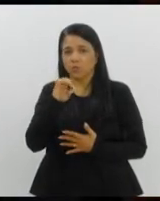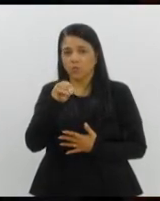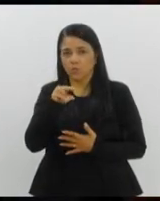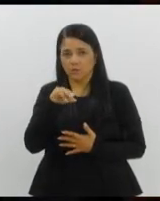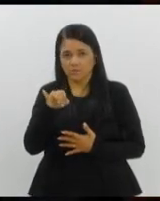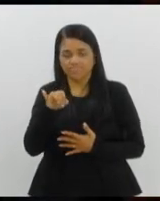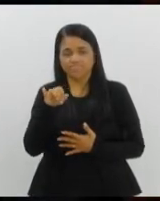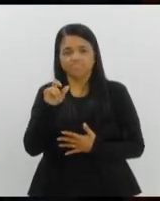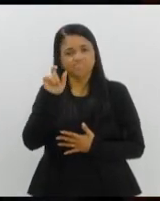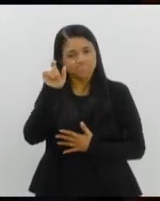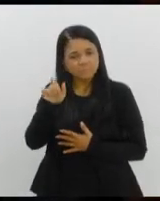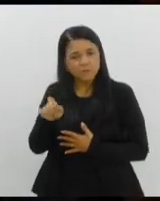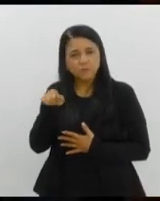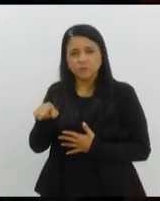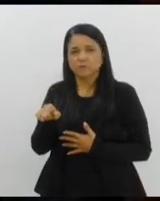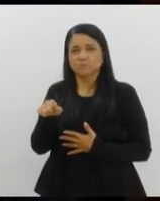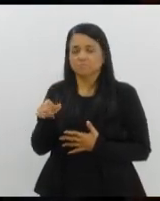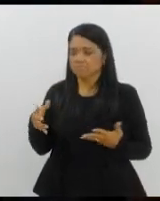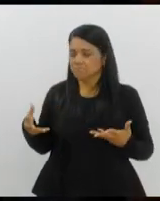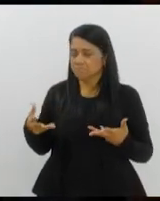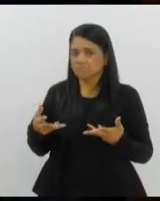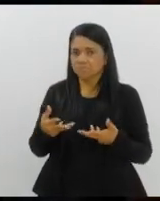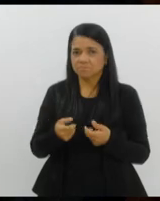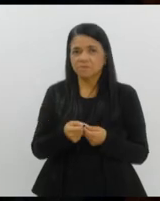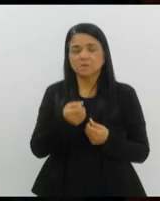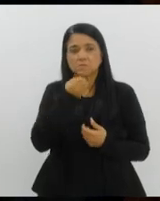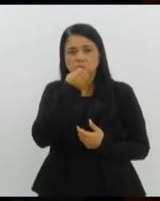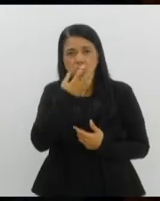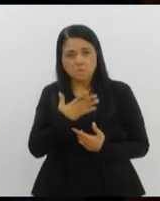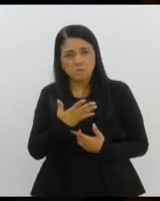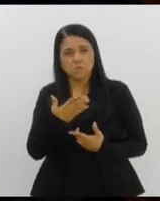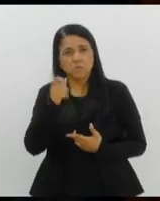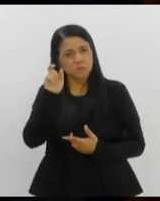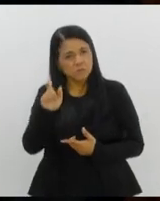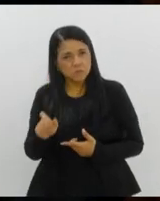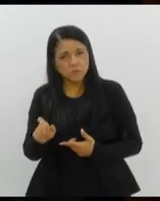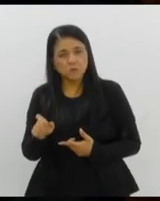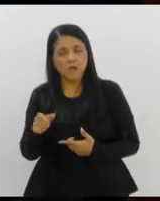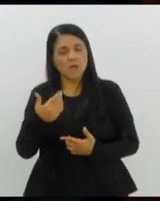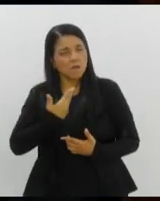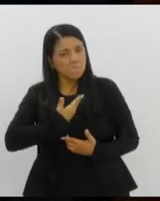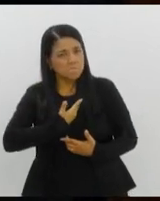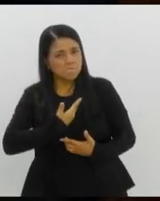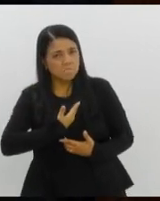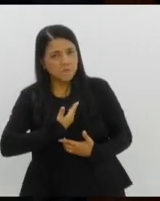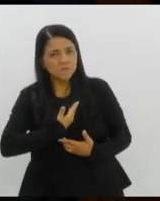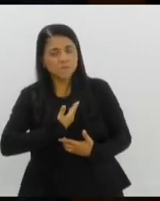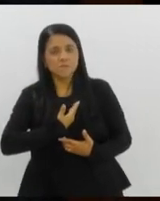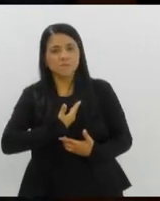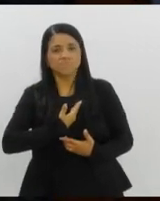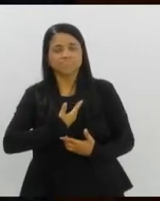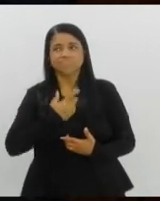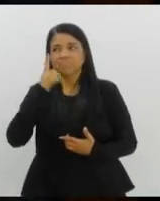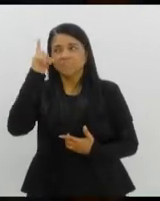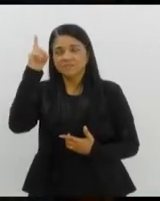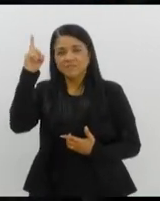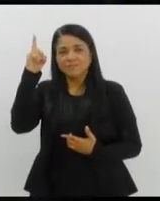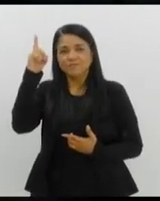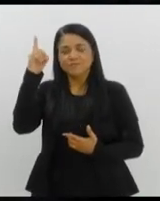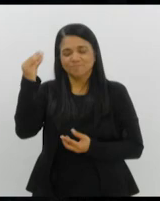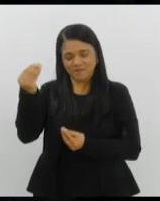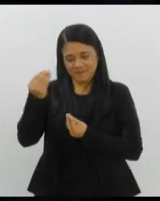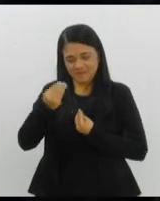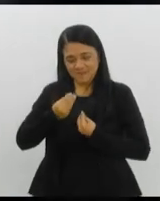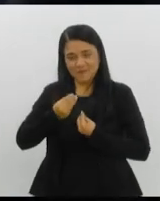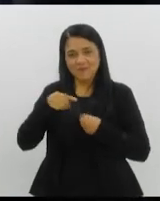figura maravilhosa, uma pessoa do bem, um amigo que Deus me permitiu ter aqui